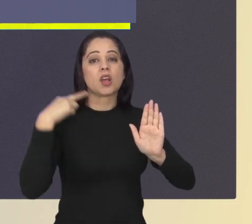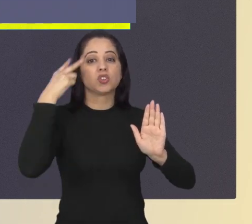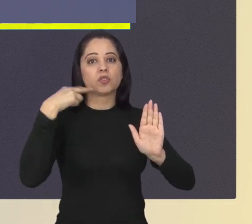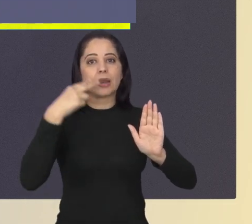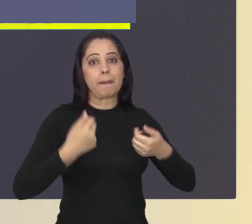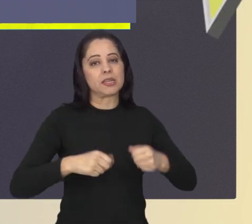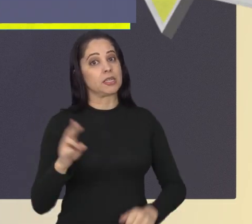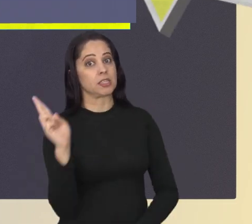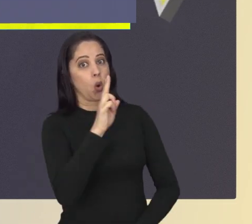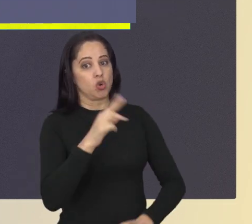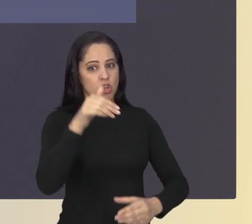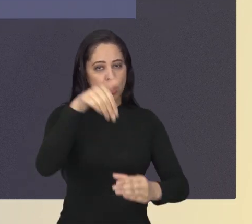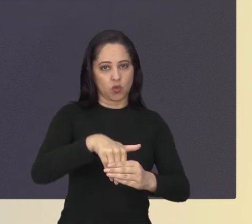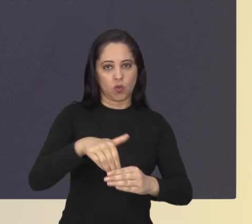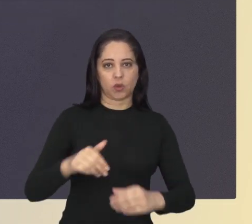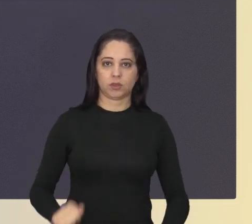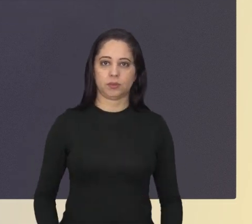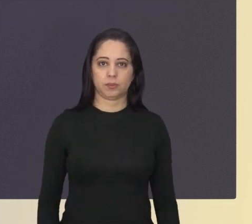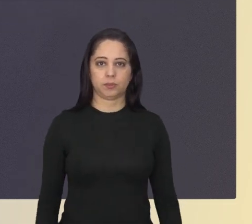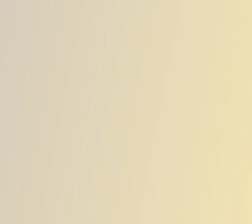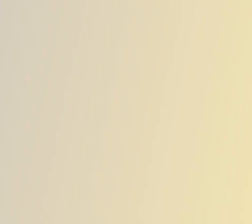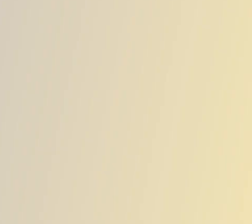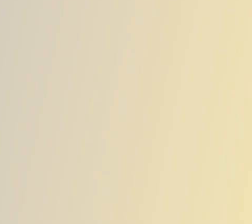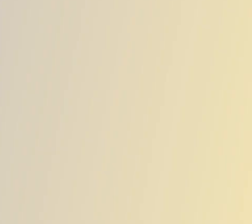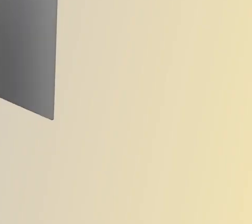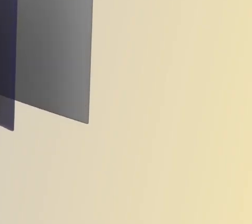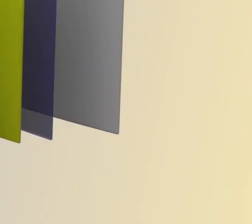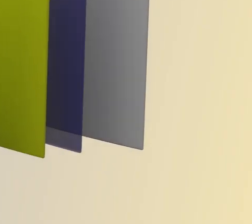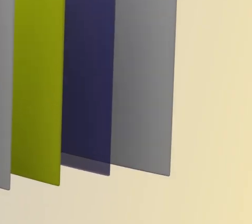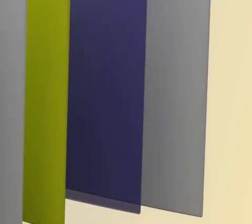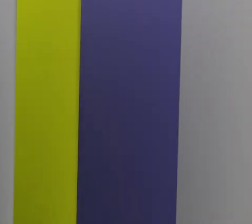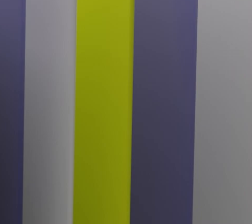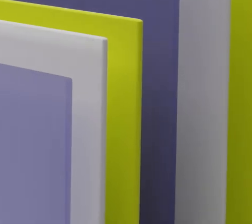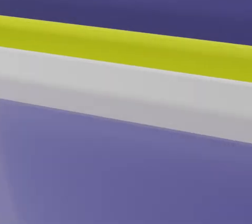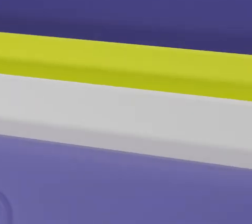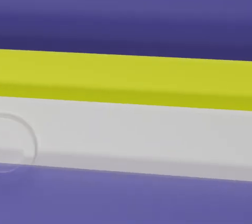são matérias que correm em rito urgente.